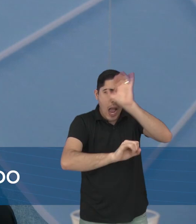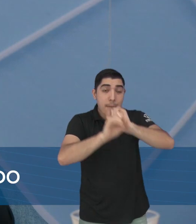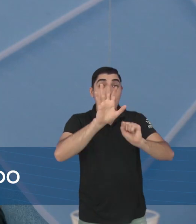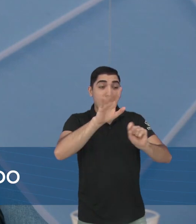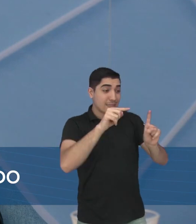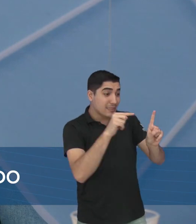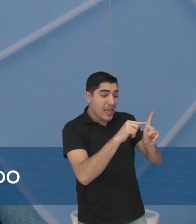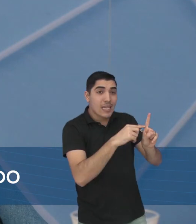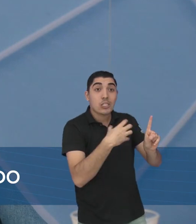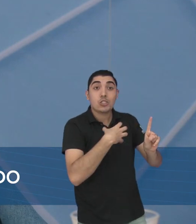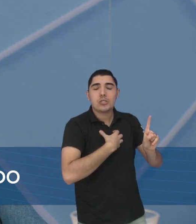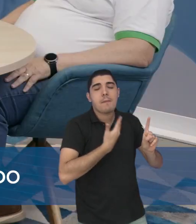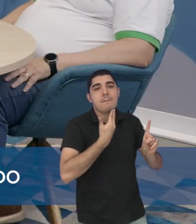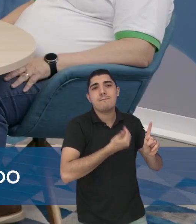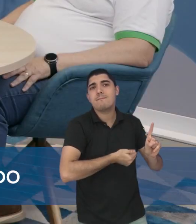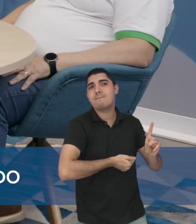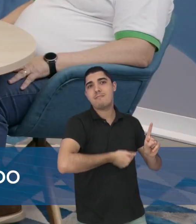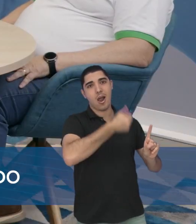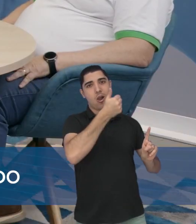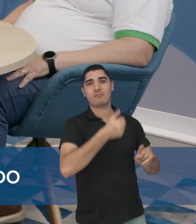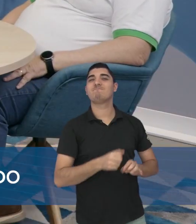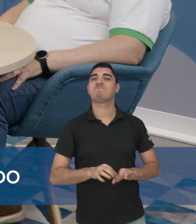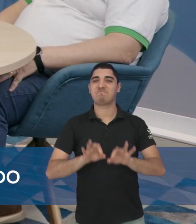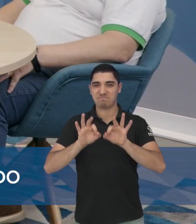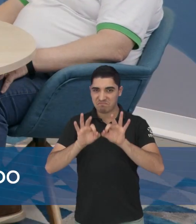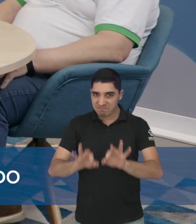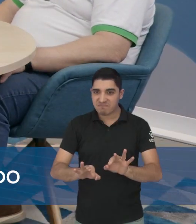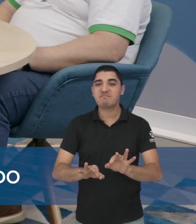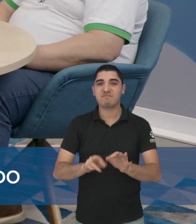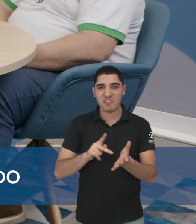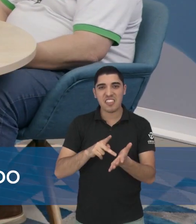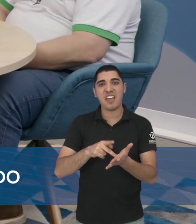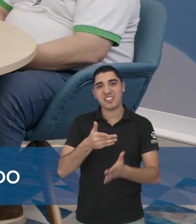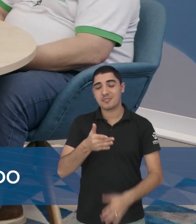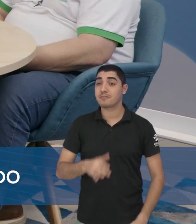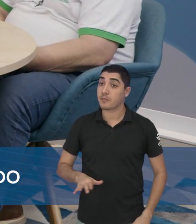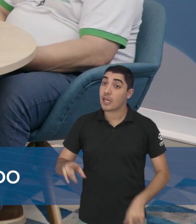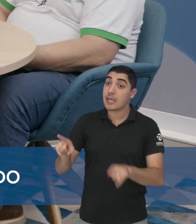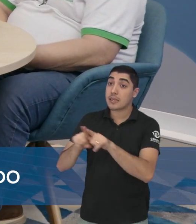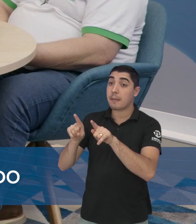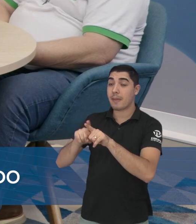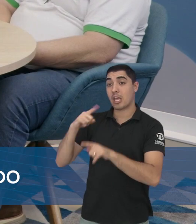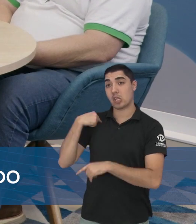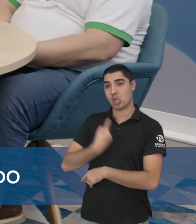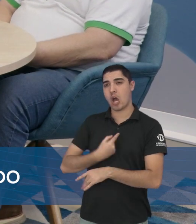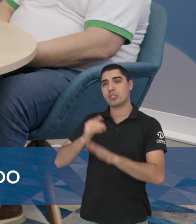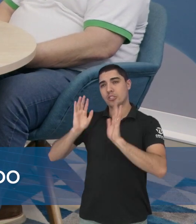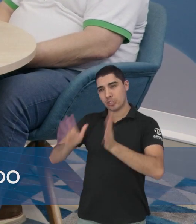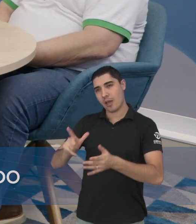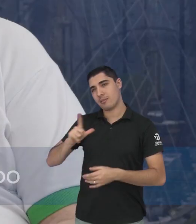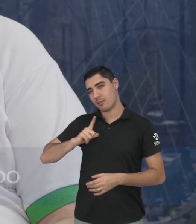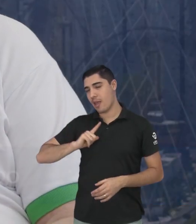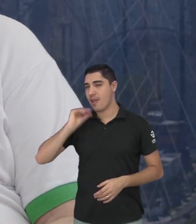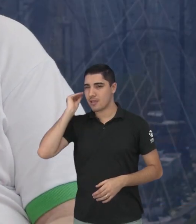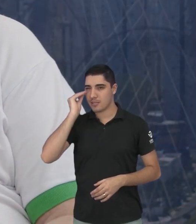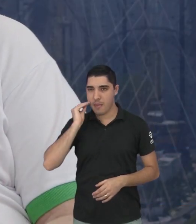está recebendo, com certeza. E é muito rico também, porque para nós que já temos uma